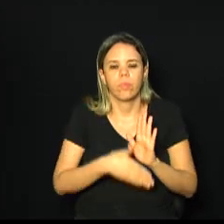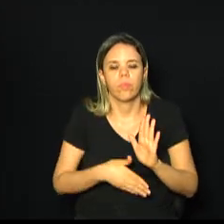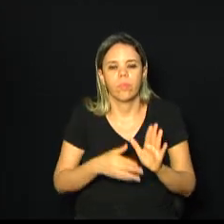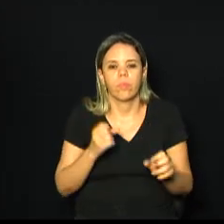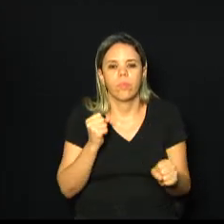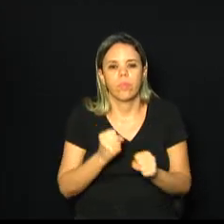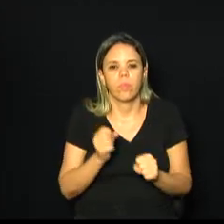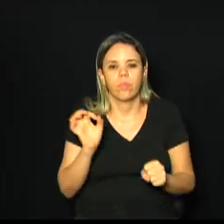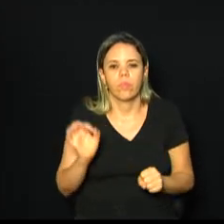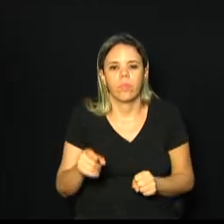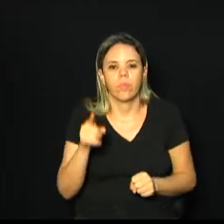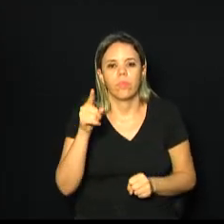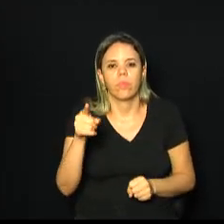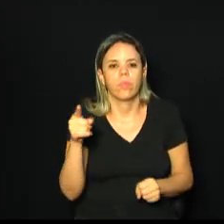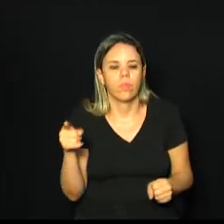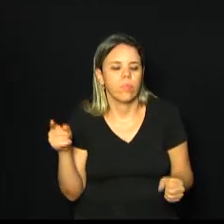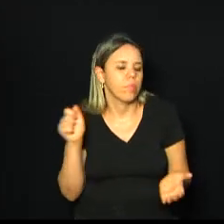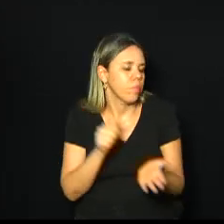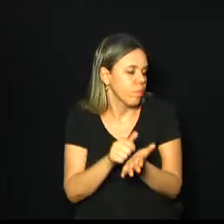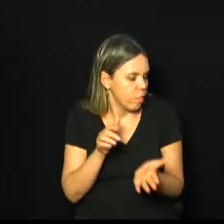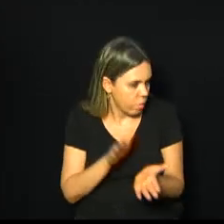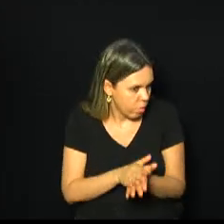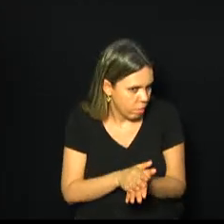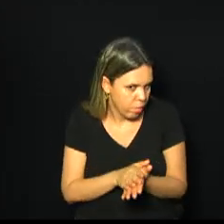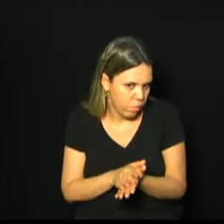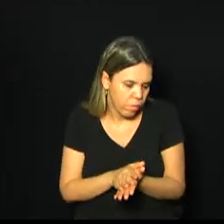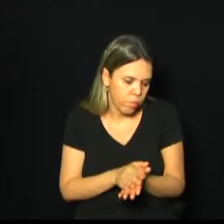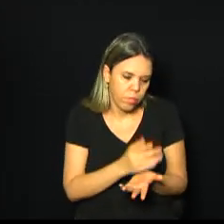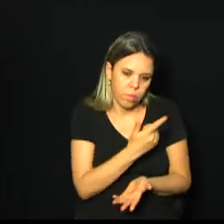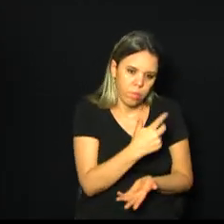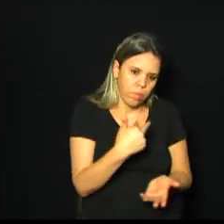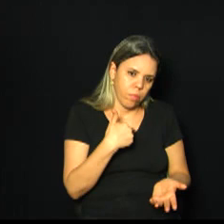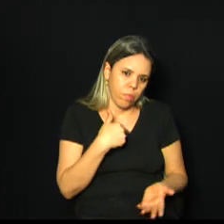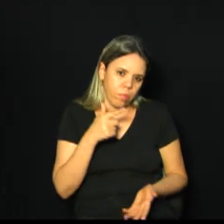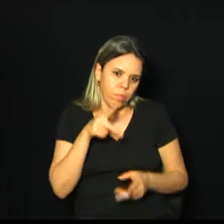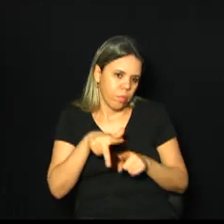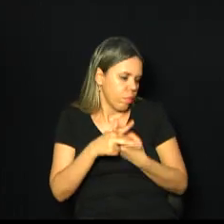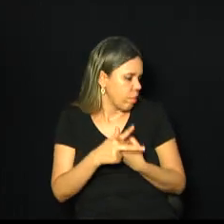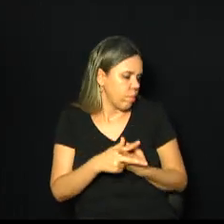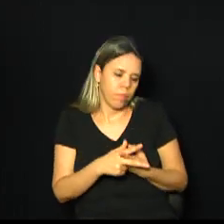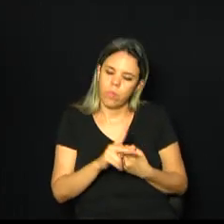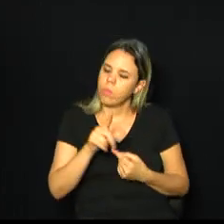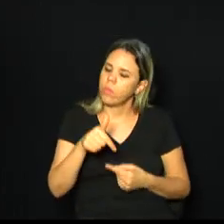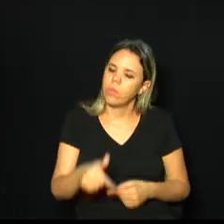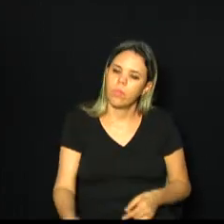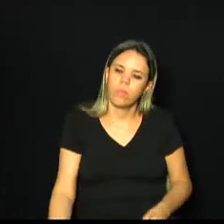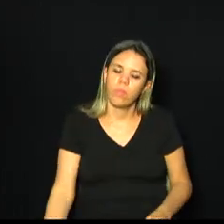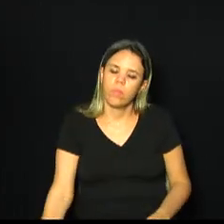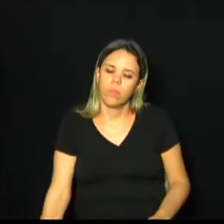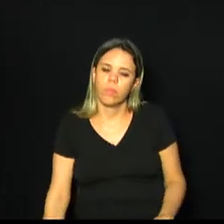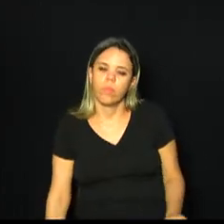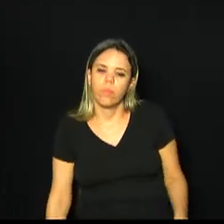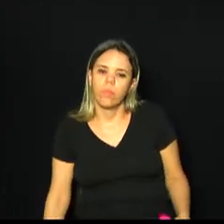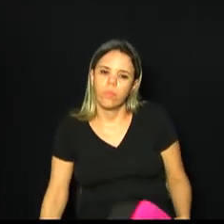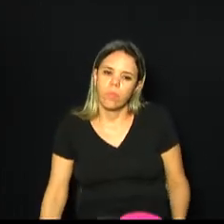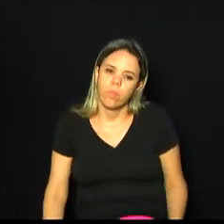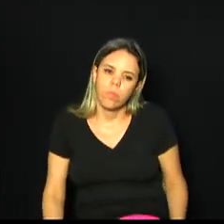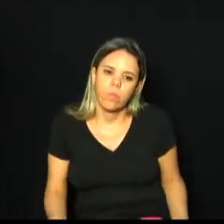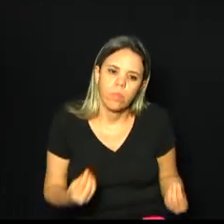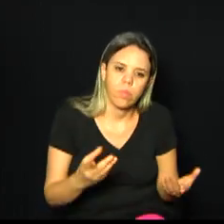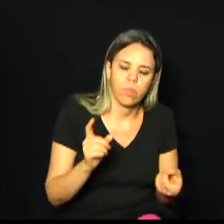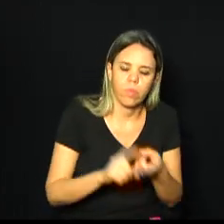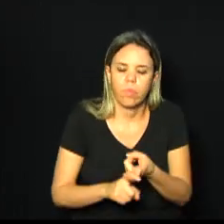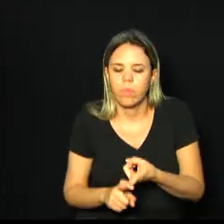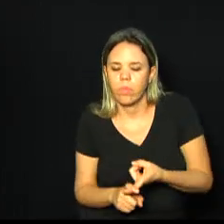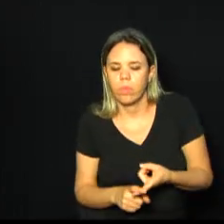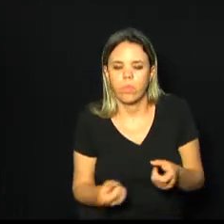ter certeza que você vai ser multado, porque não vai ter como você consertar isso depois. Porque mesmo que ele te dê uma advertência, como é